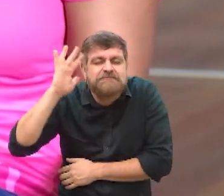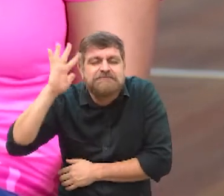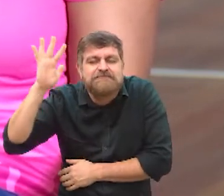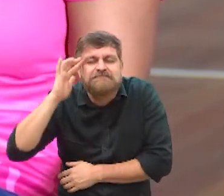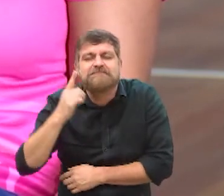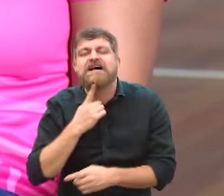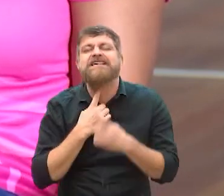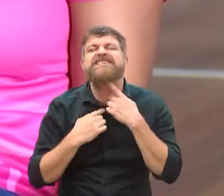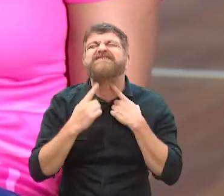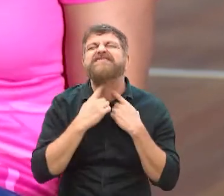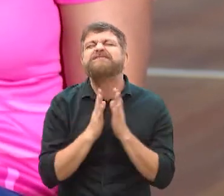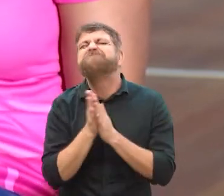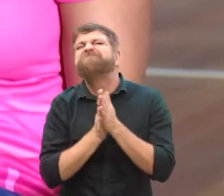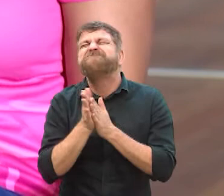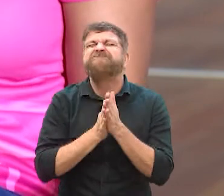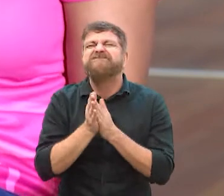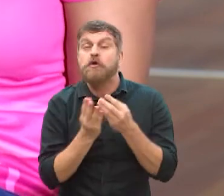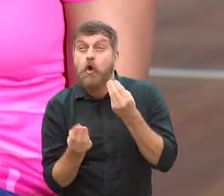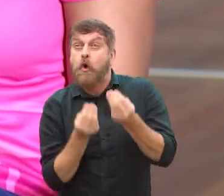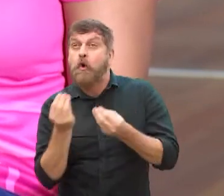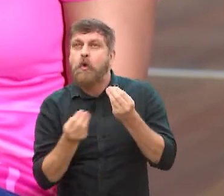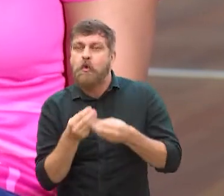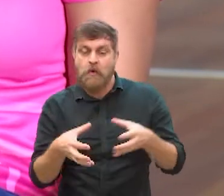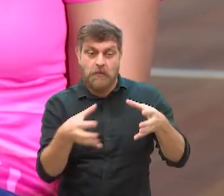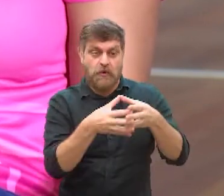fazer parte, pensava como será que